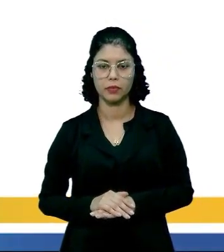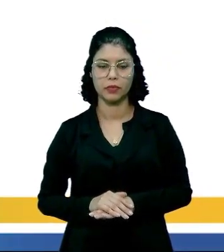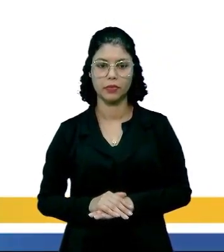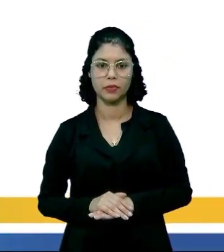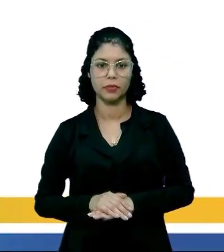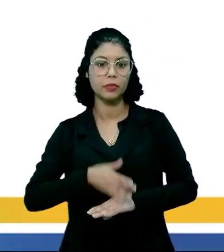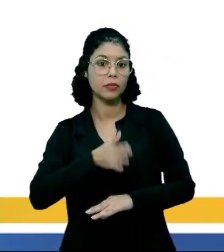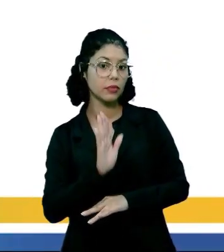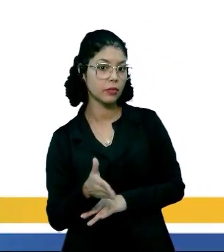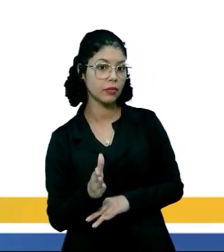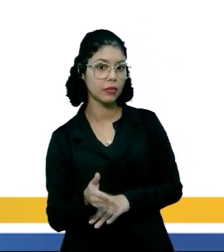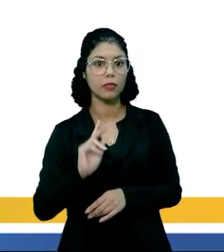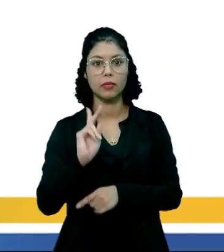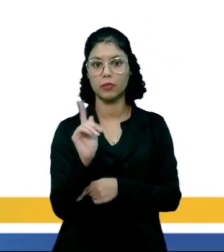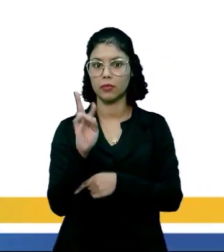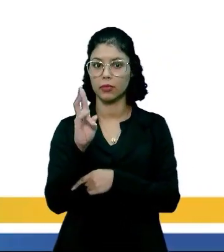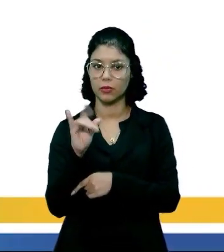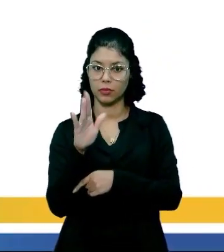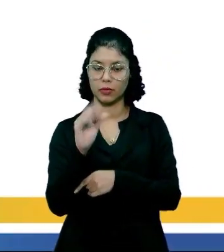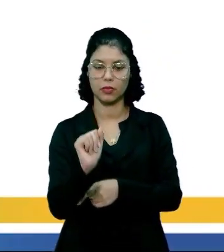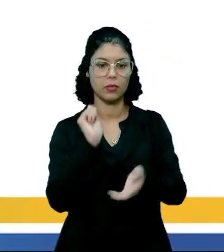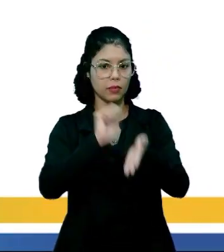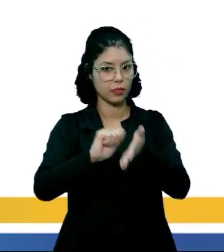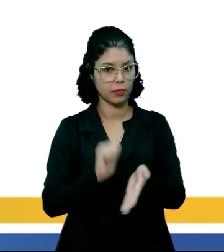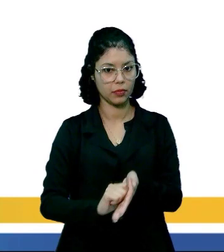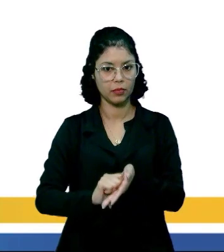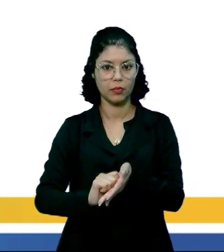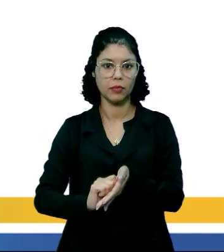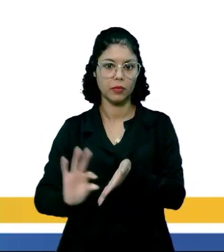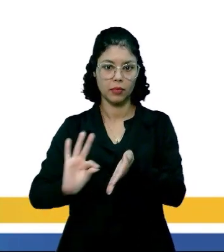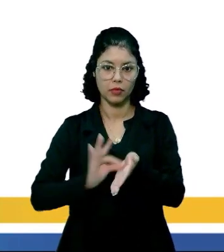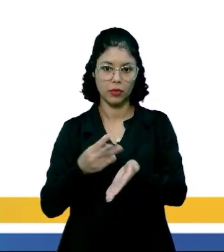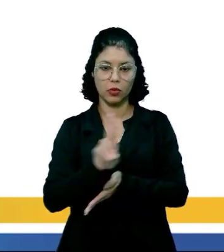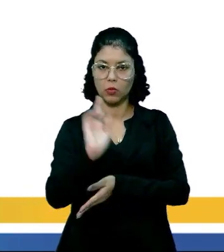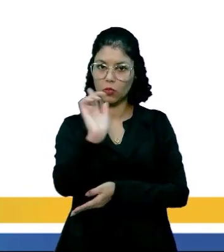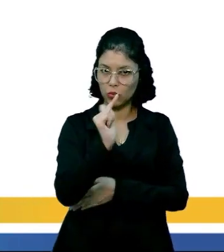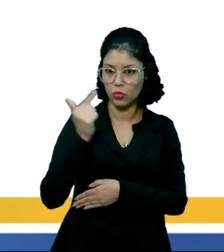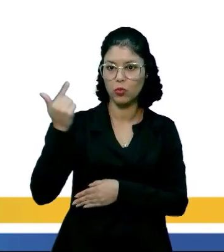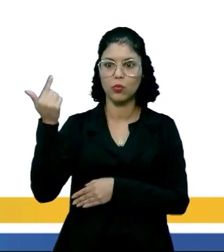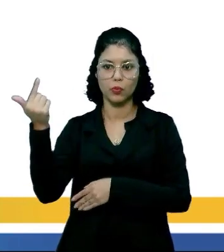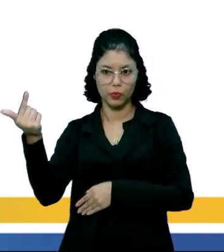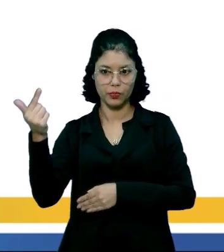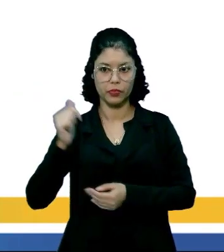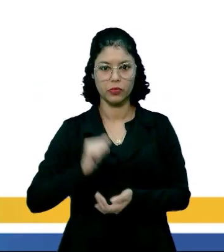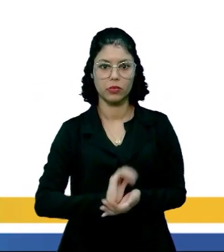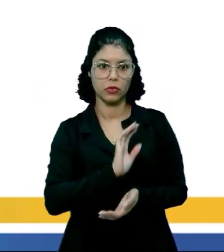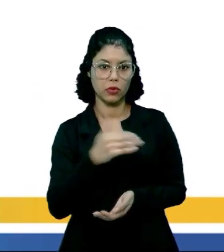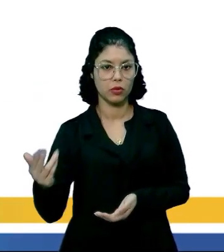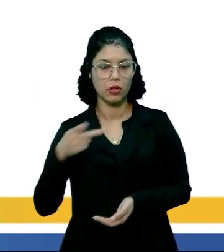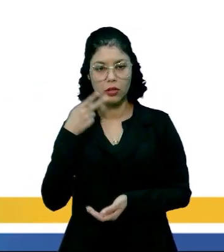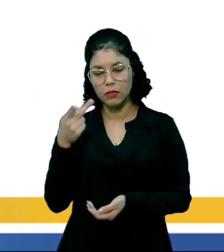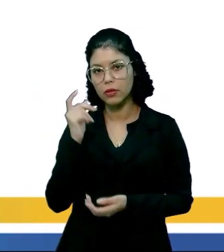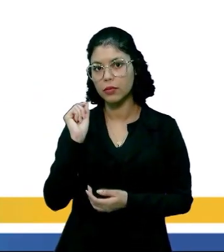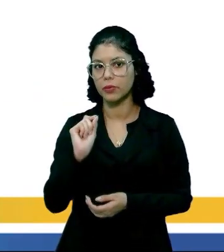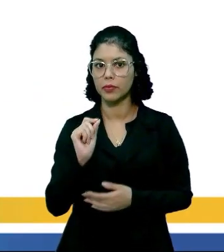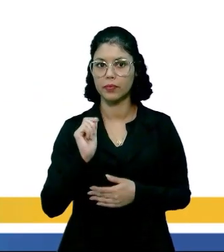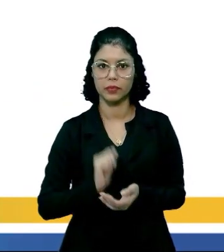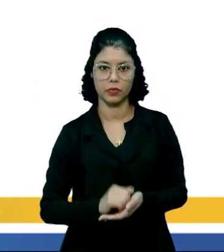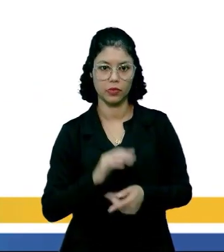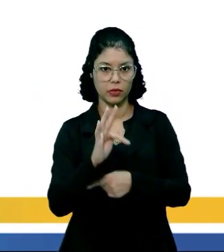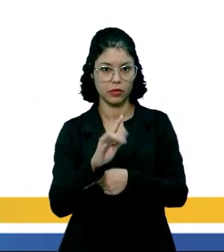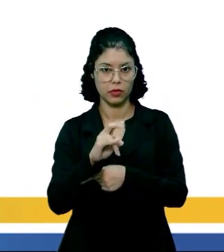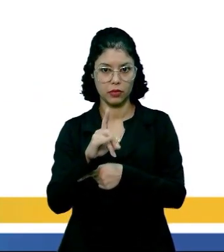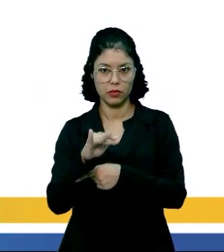Já o heterônimo é aí o autor que escreve assinando com o nome de outro. E quando a gente fala do